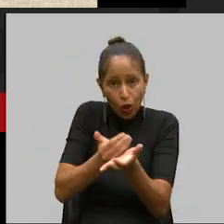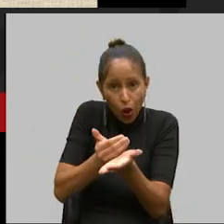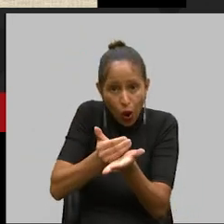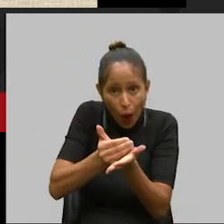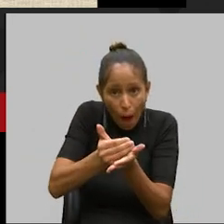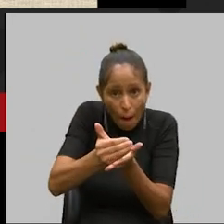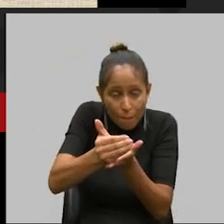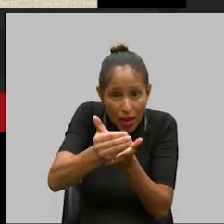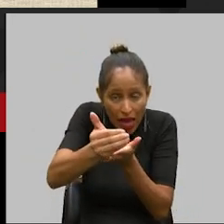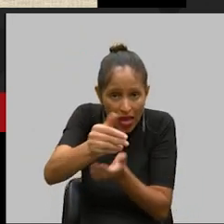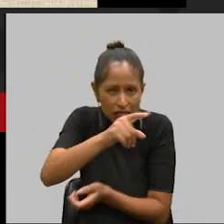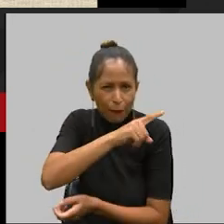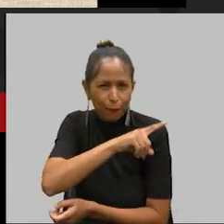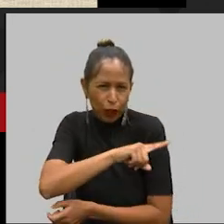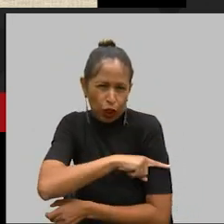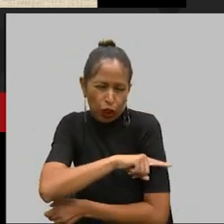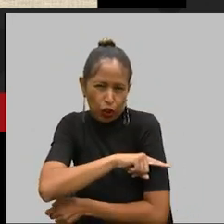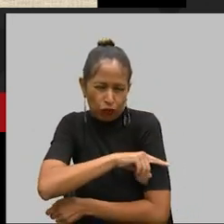Ensino